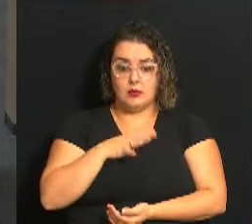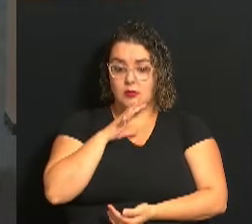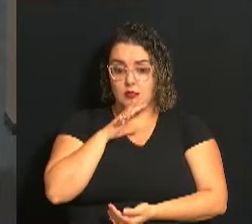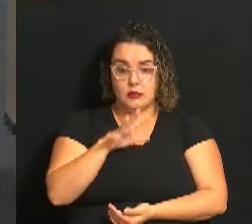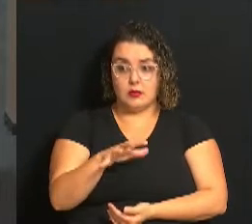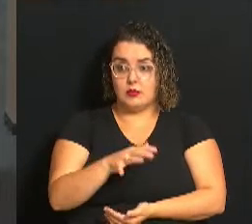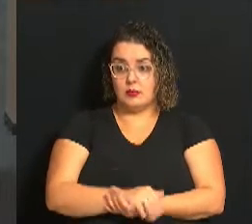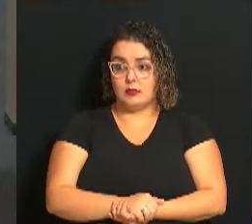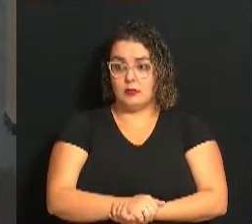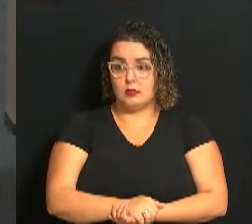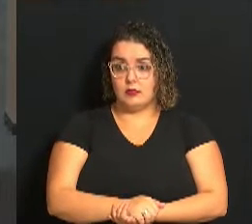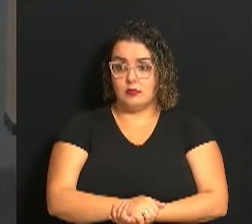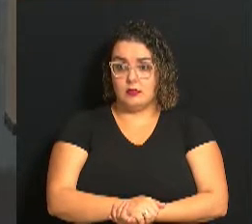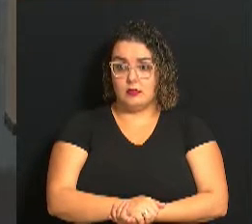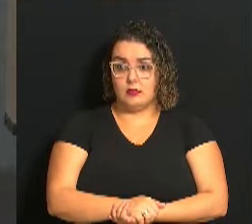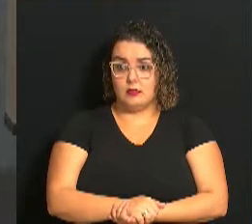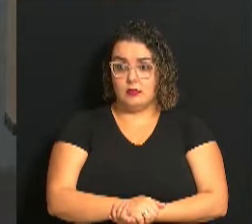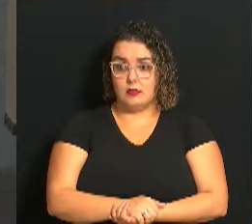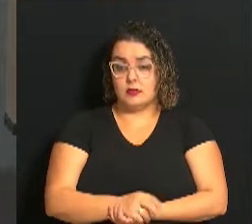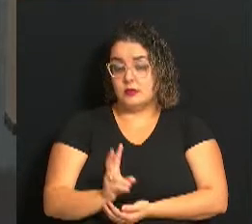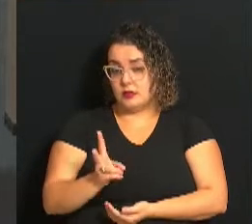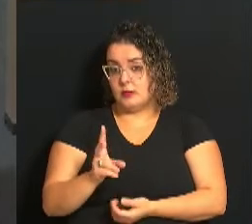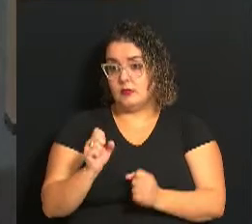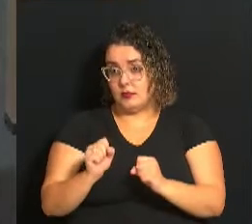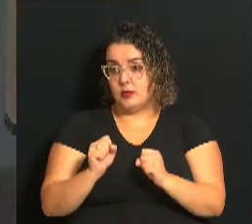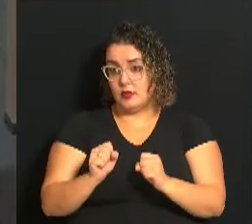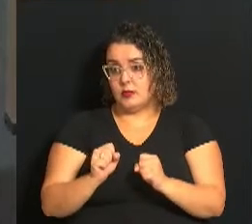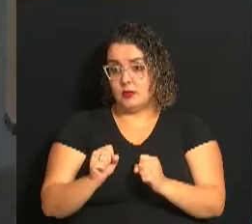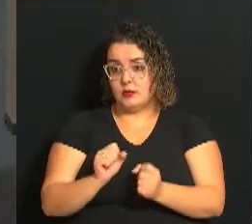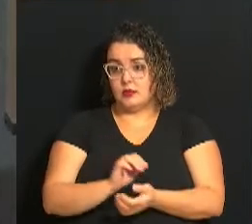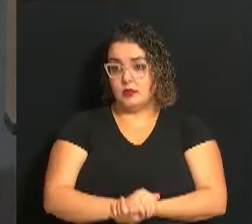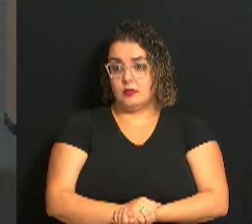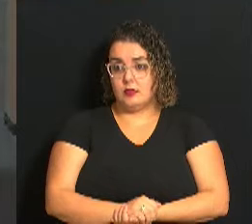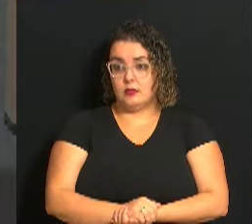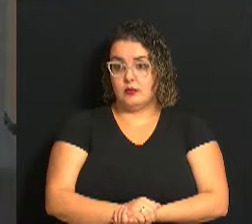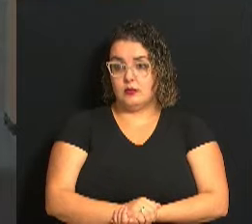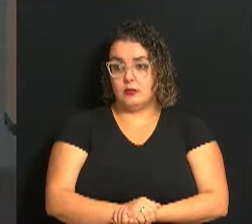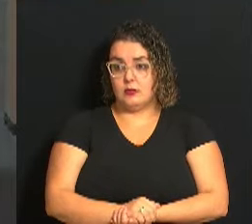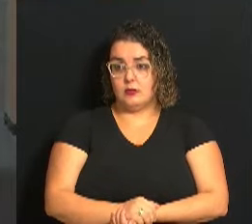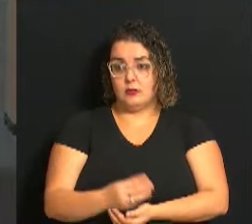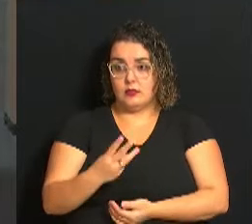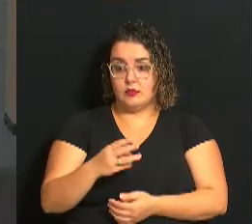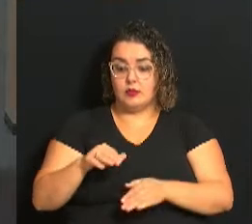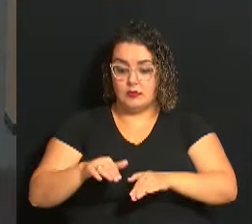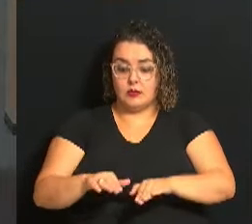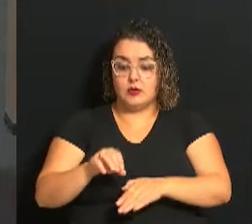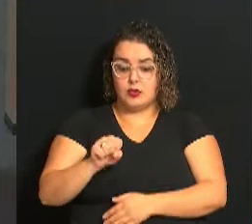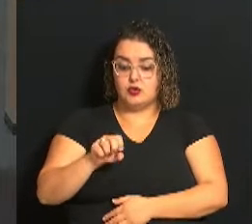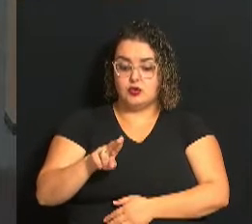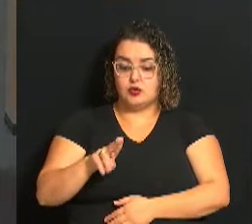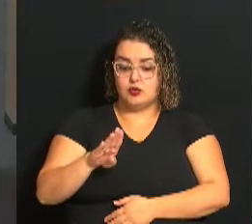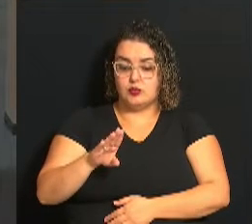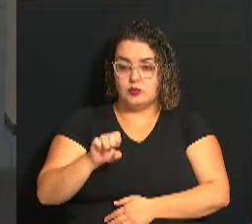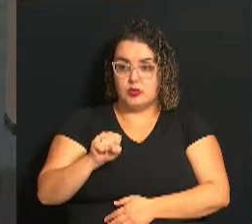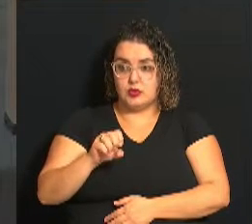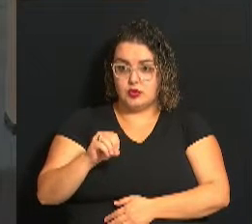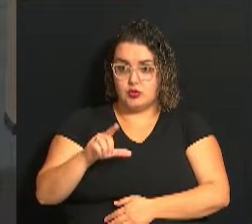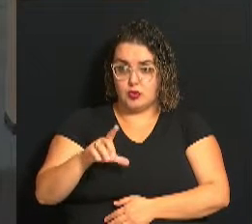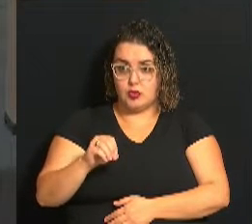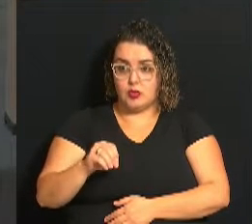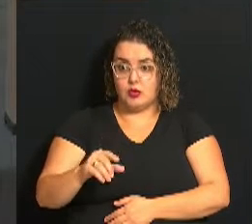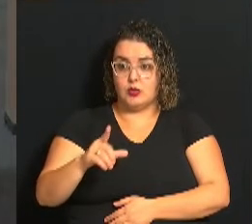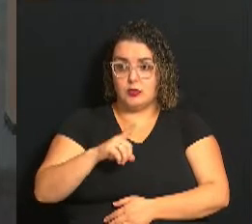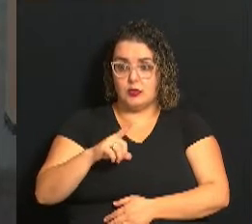Porque sempre pôde fazer o terceiro subsolo, o terceiro pavimento. Existem lá no Entre